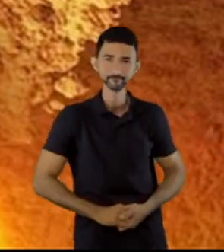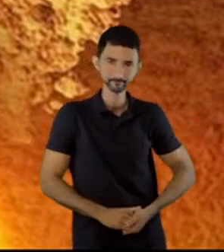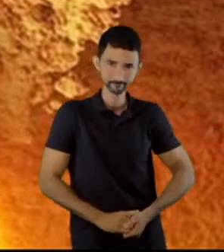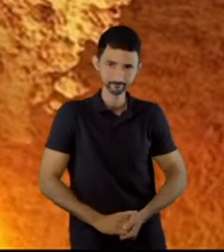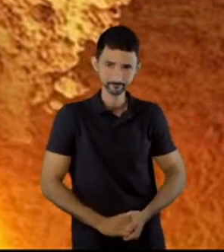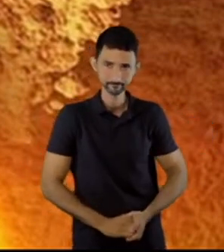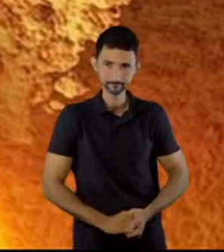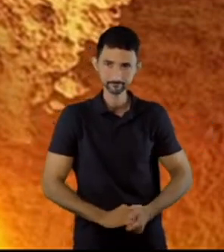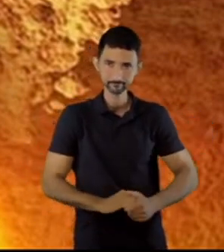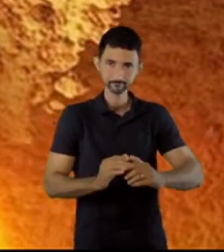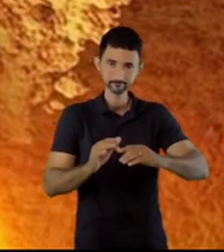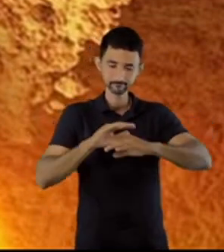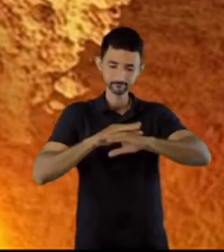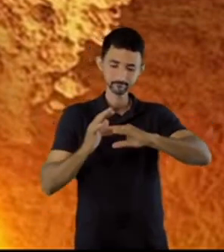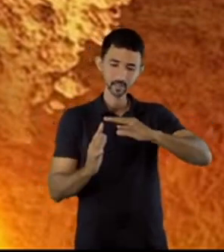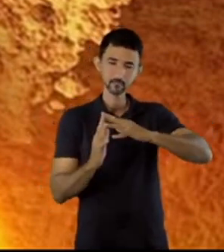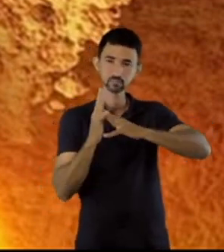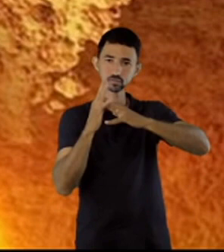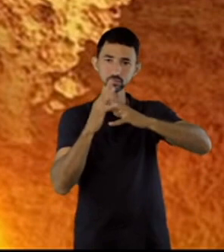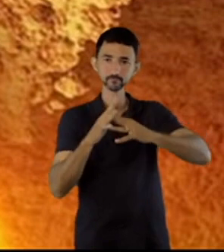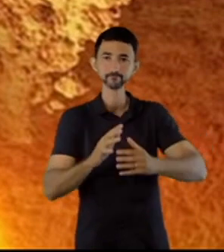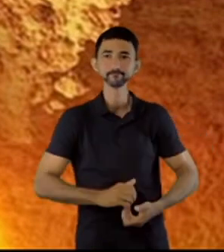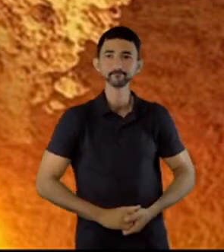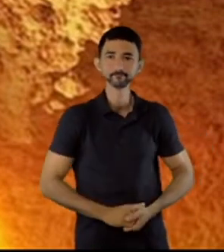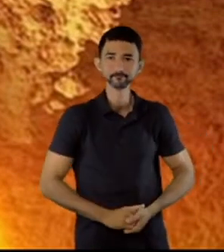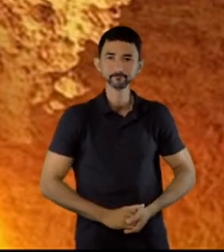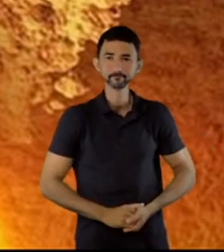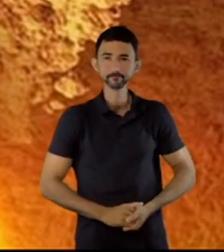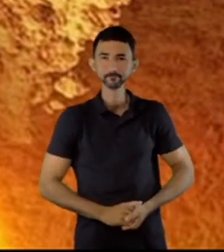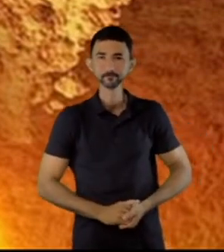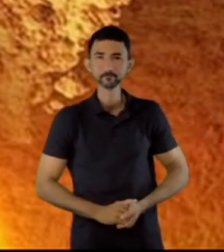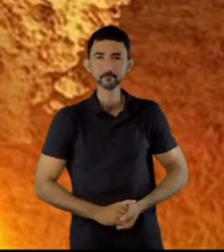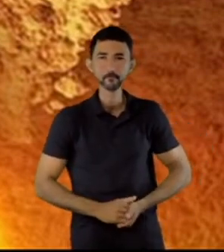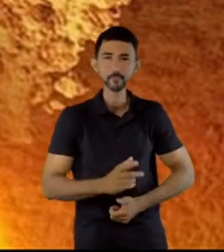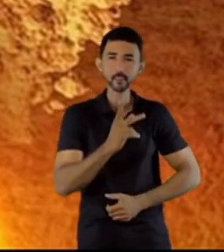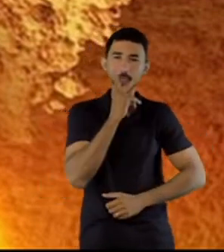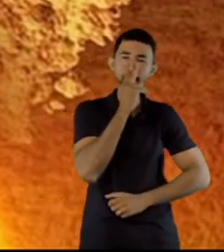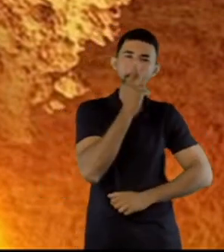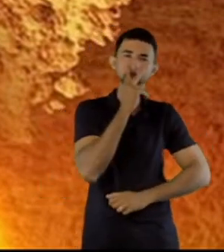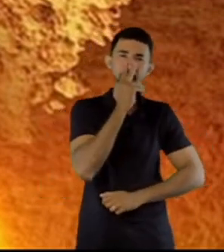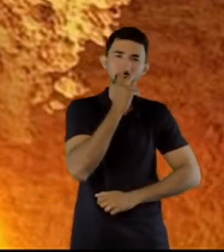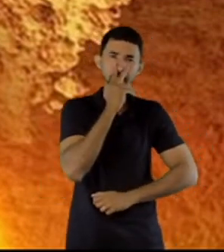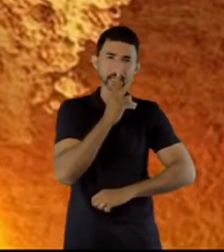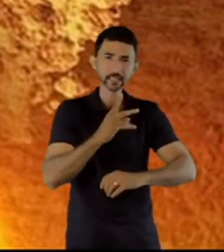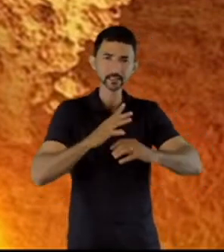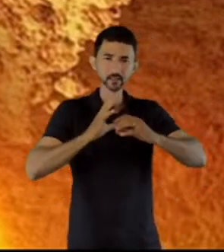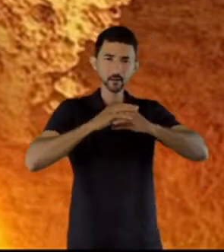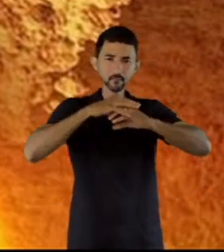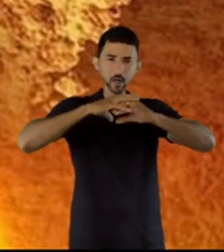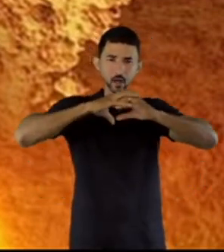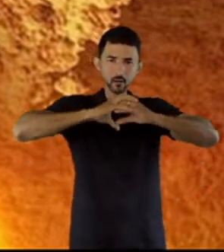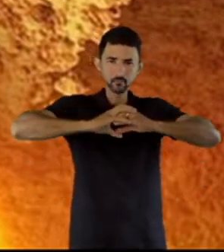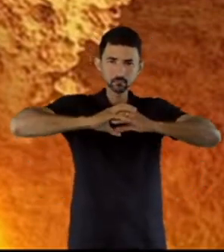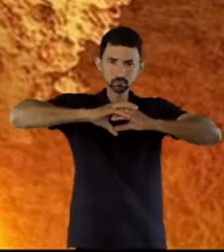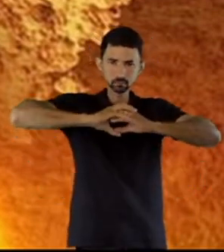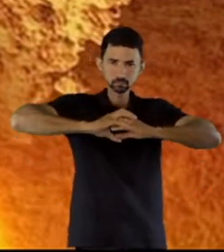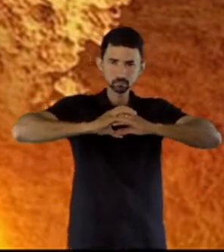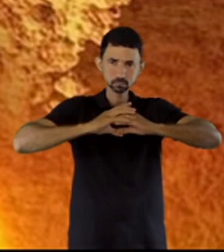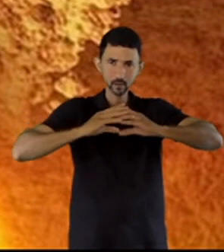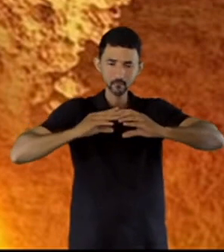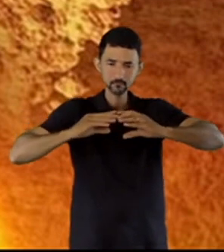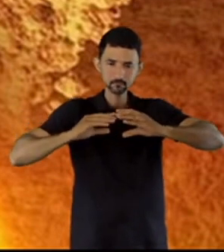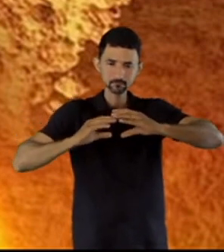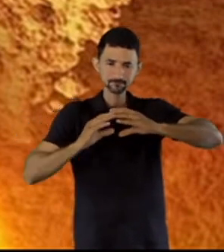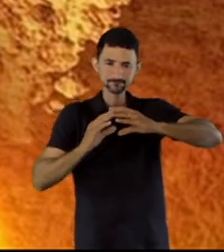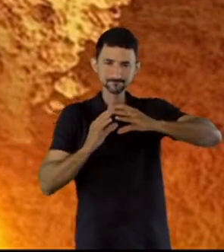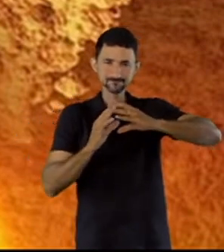minimamente para fora da Terra, tudo bem? Como se fosse aqui como se o planeta Terra estivesse espremendo uma espinha aqui,